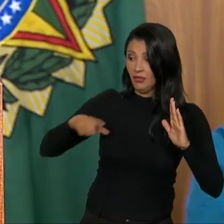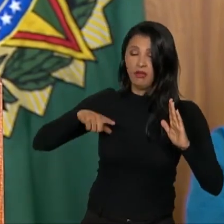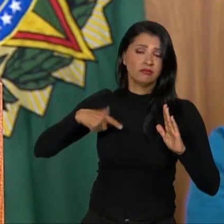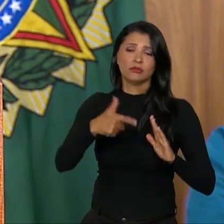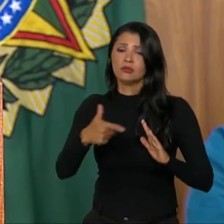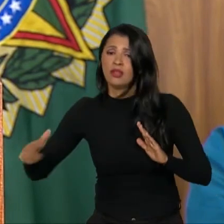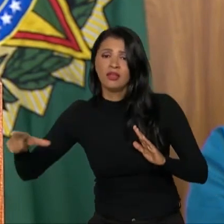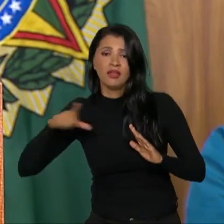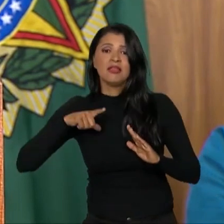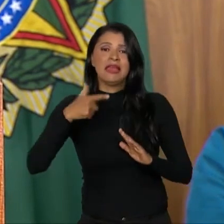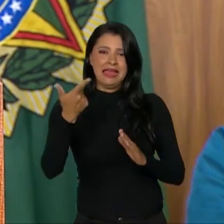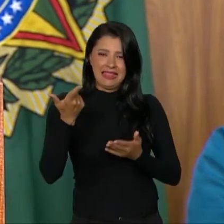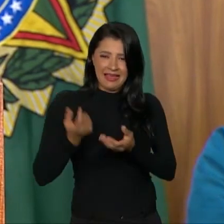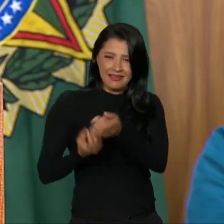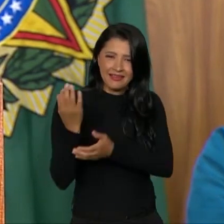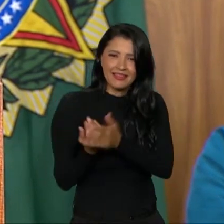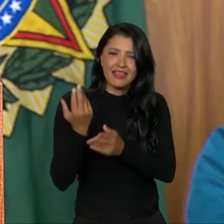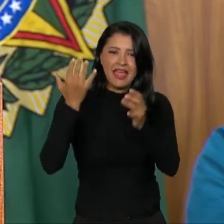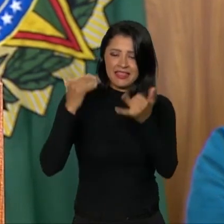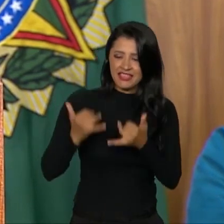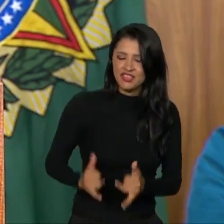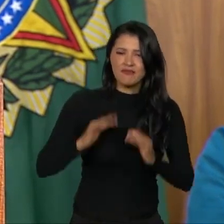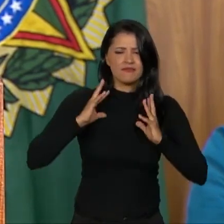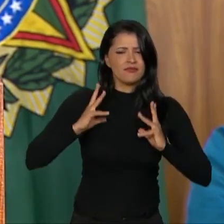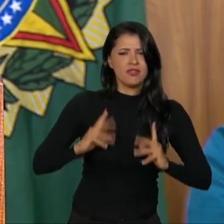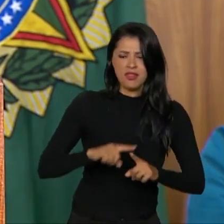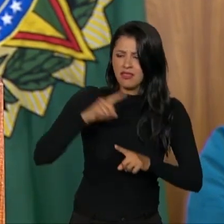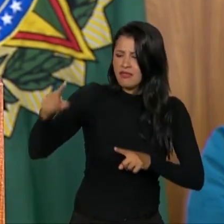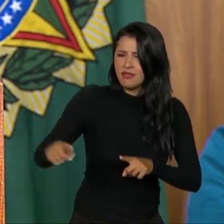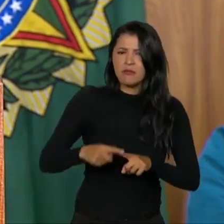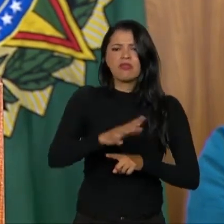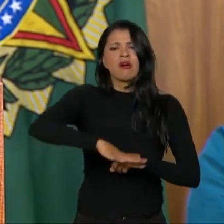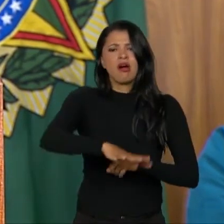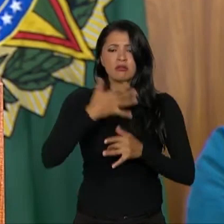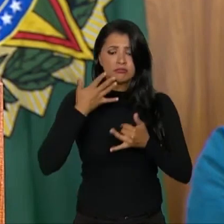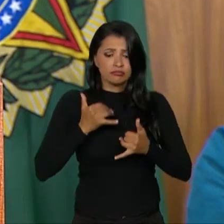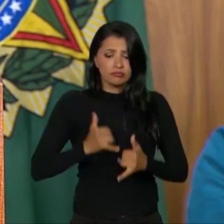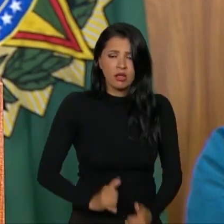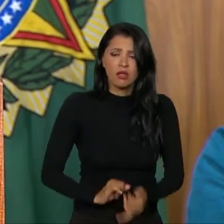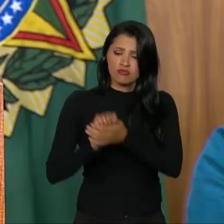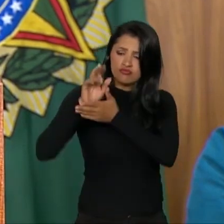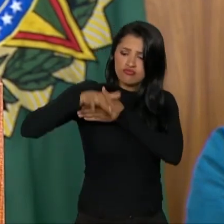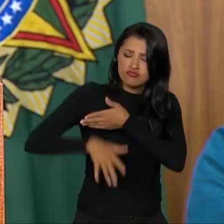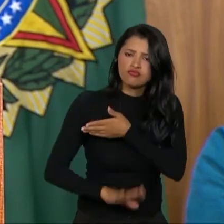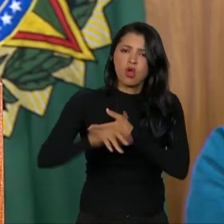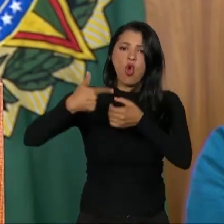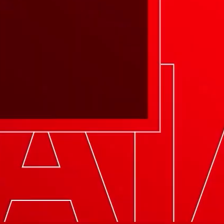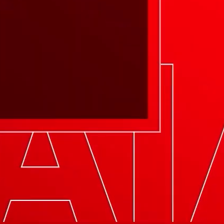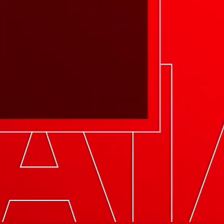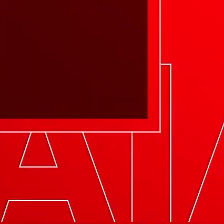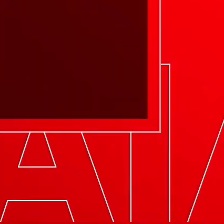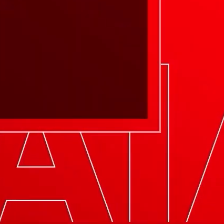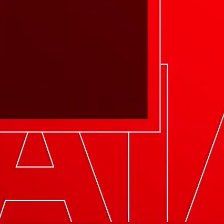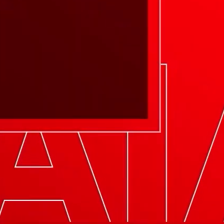de energia limpa, renovável, seja na área de eletricidade, seja na área de combustível.